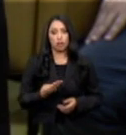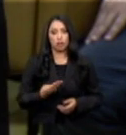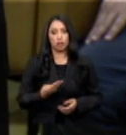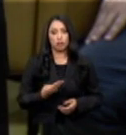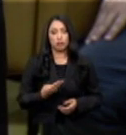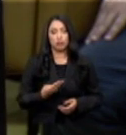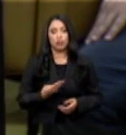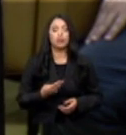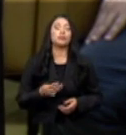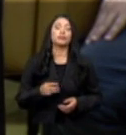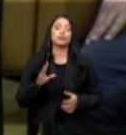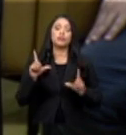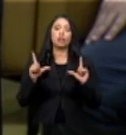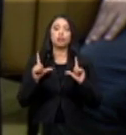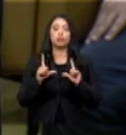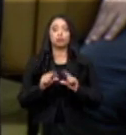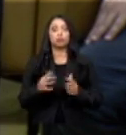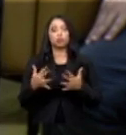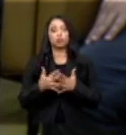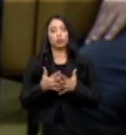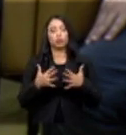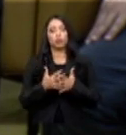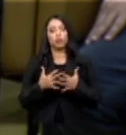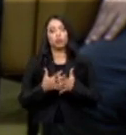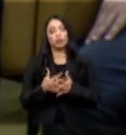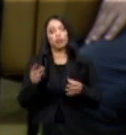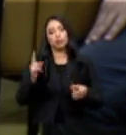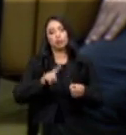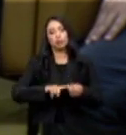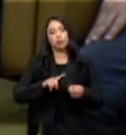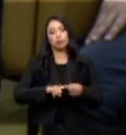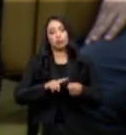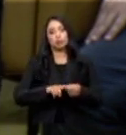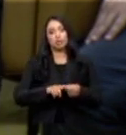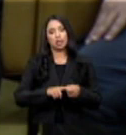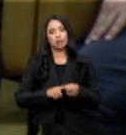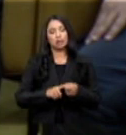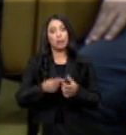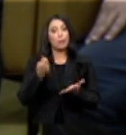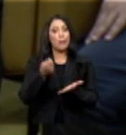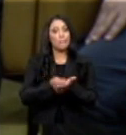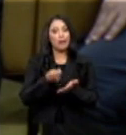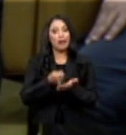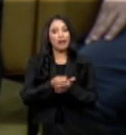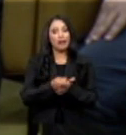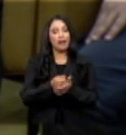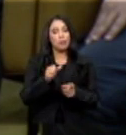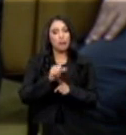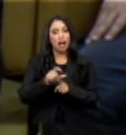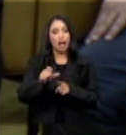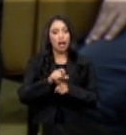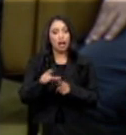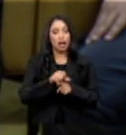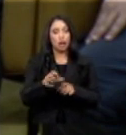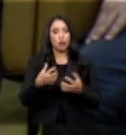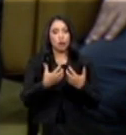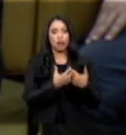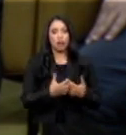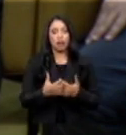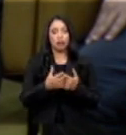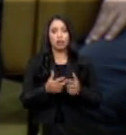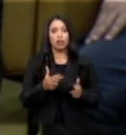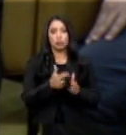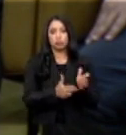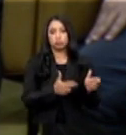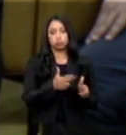conflitos urbanos, redução potencial do frete, do valor do frete, e 700 mil postos